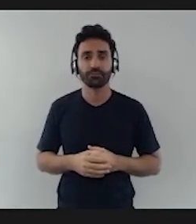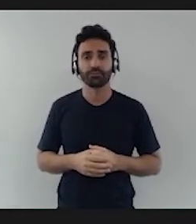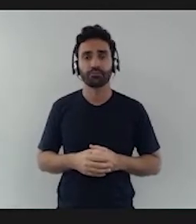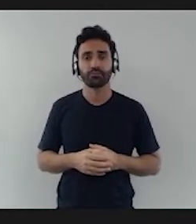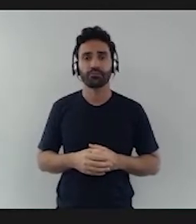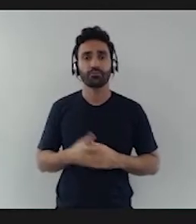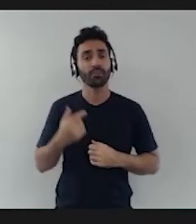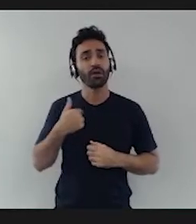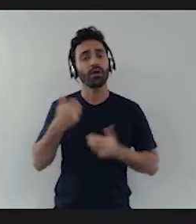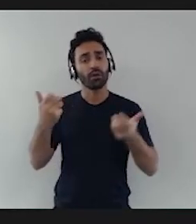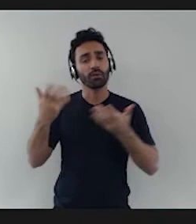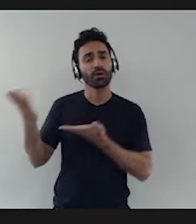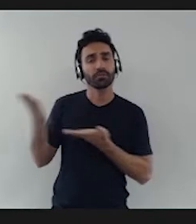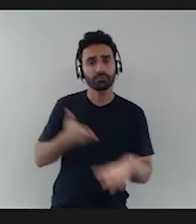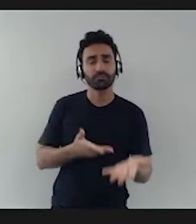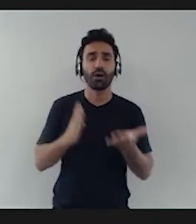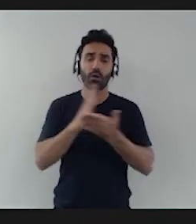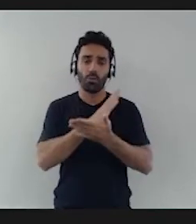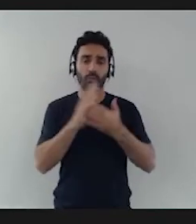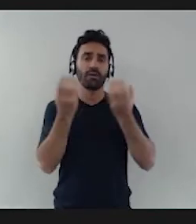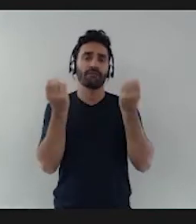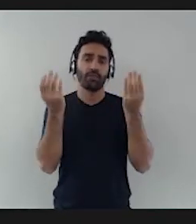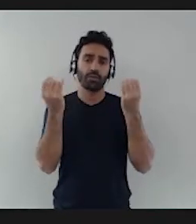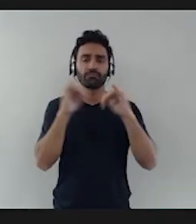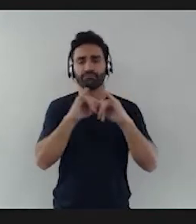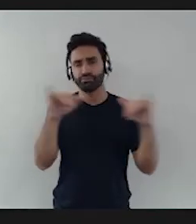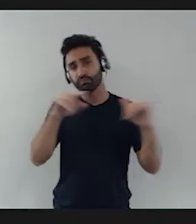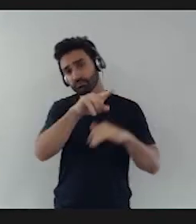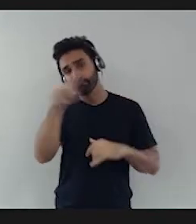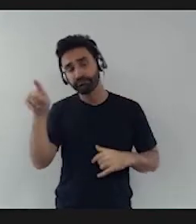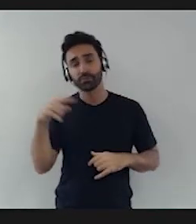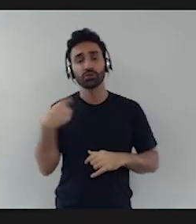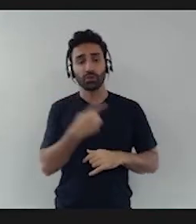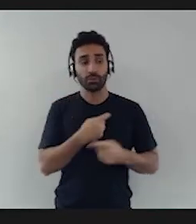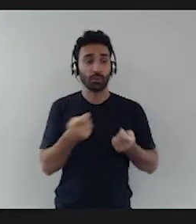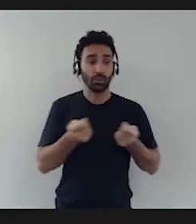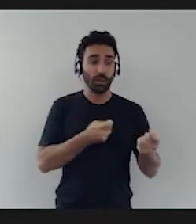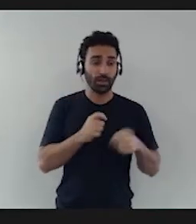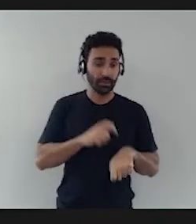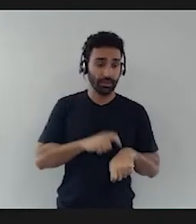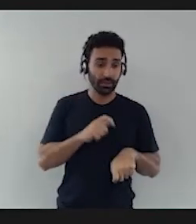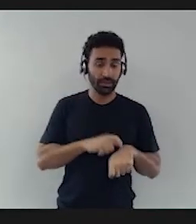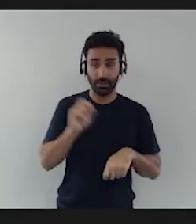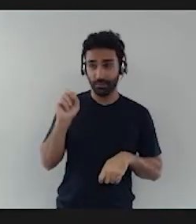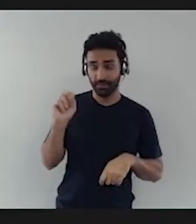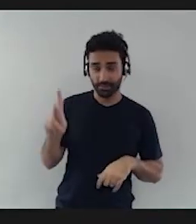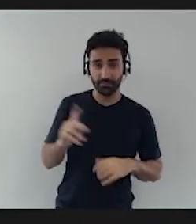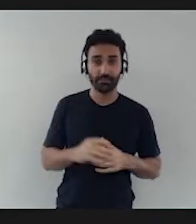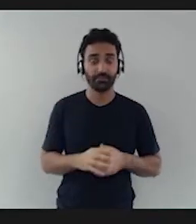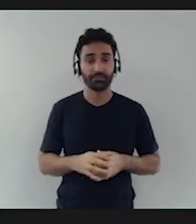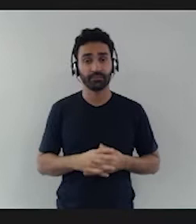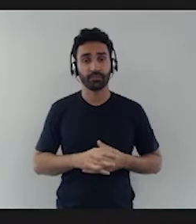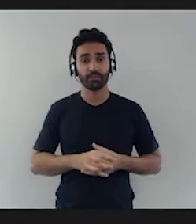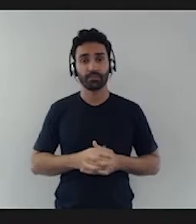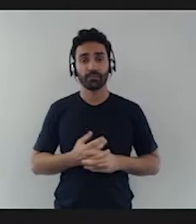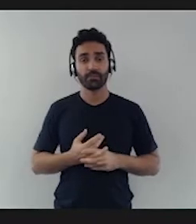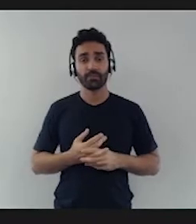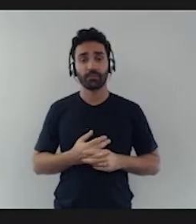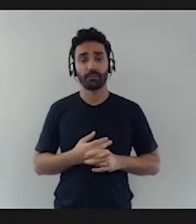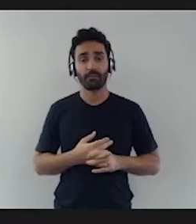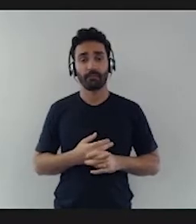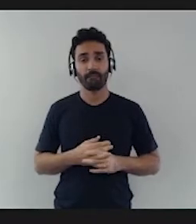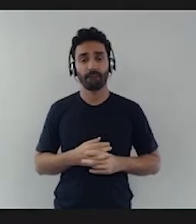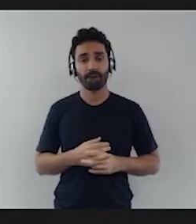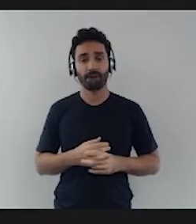Eu trago aqui algumas notícias para a gente, controlando o tempo aqui, tá, Jader? Para que a